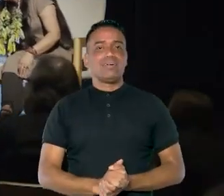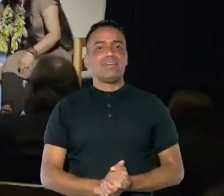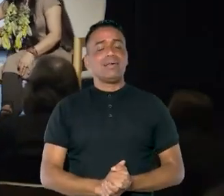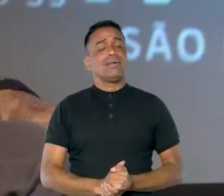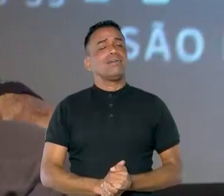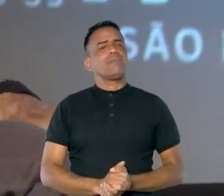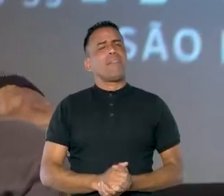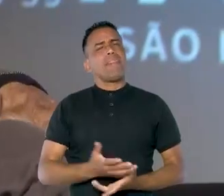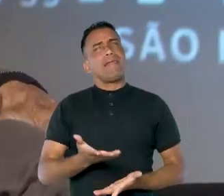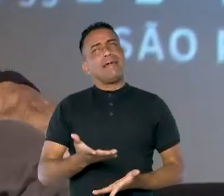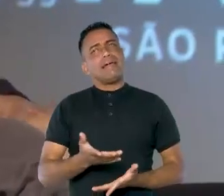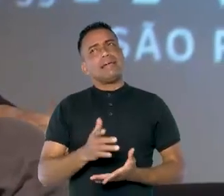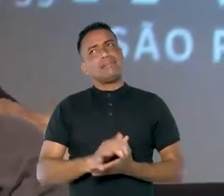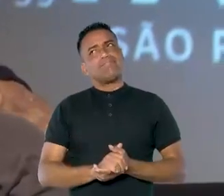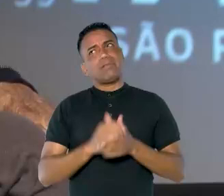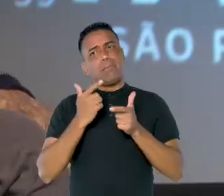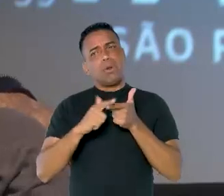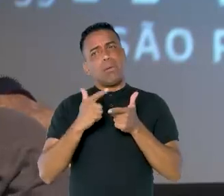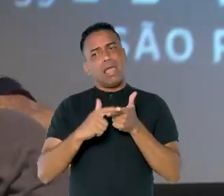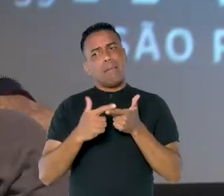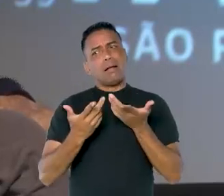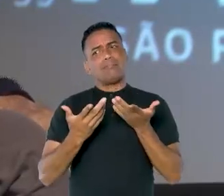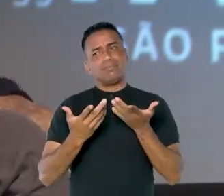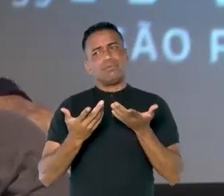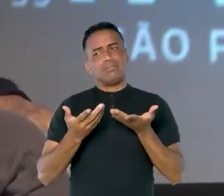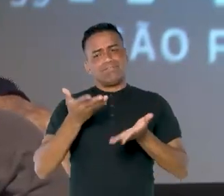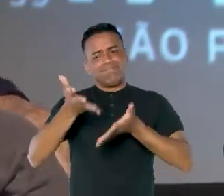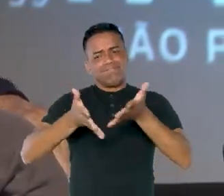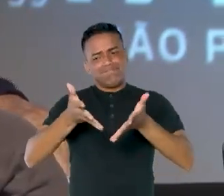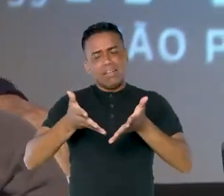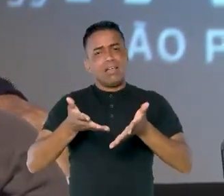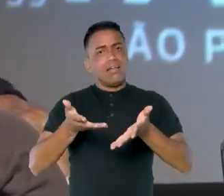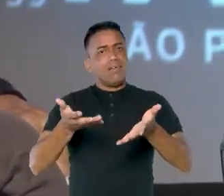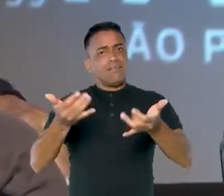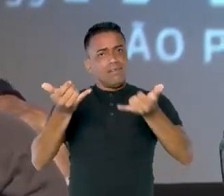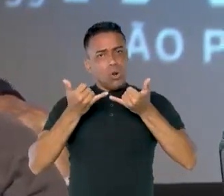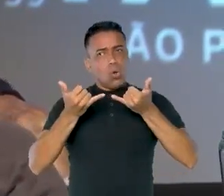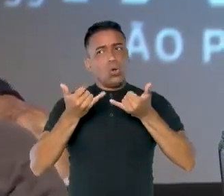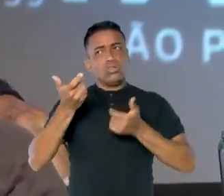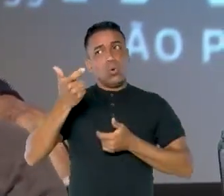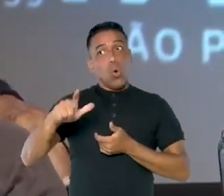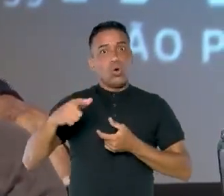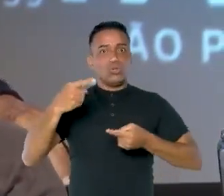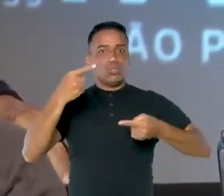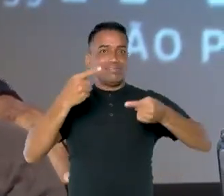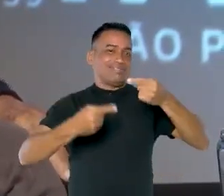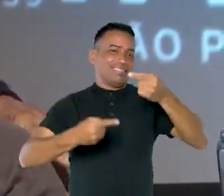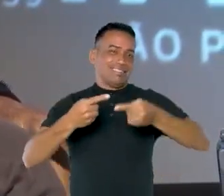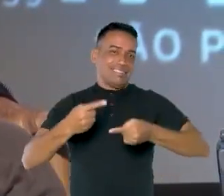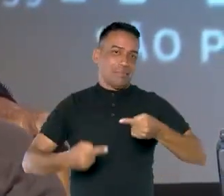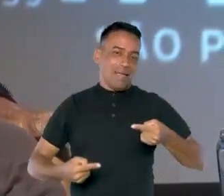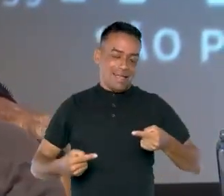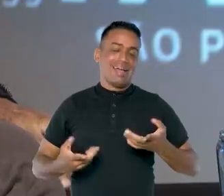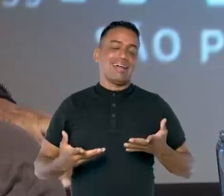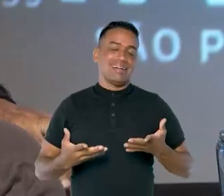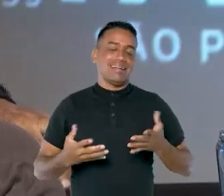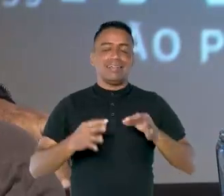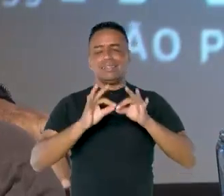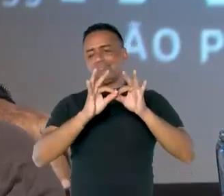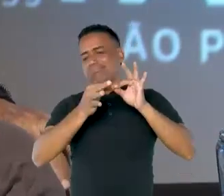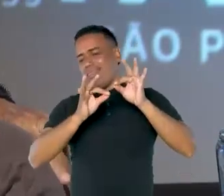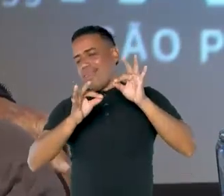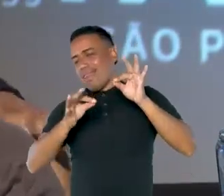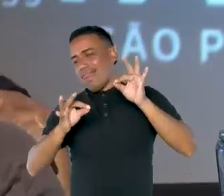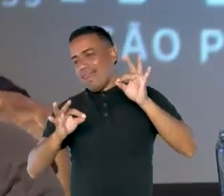Olha, essa questão que você colocou talvez desse um outro debate da mesma extensão